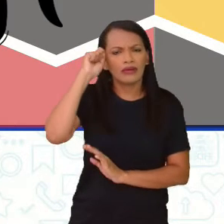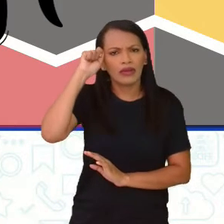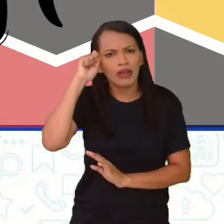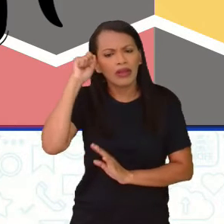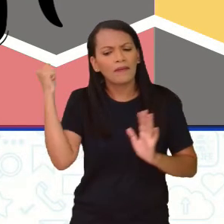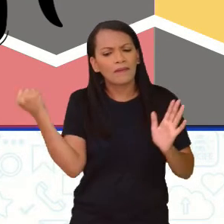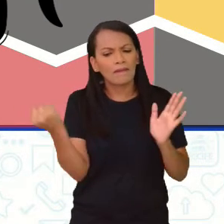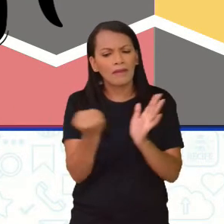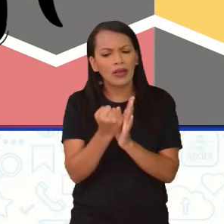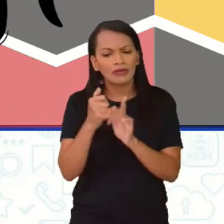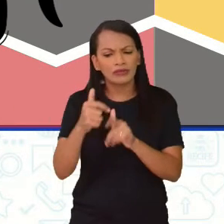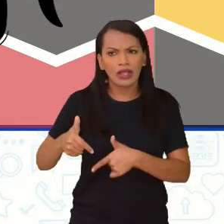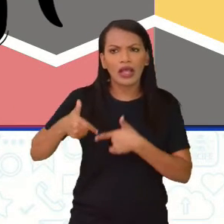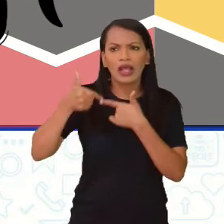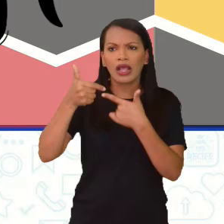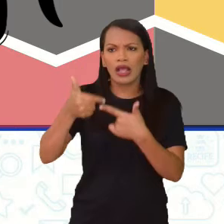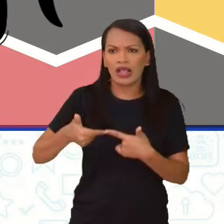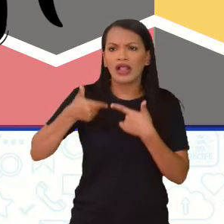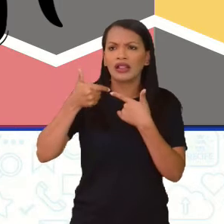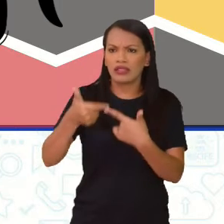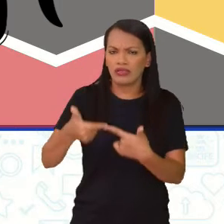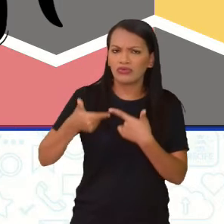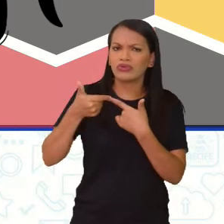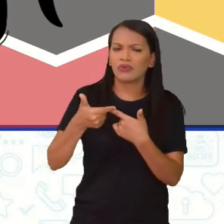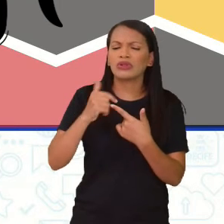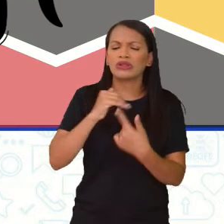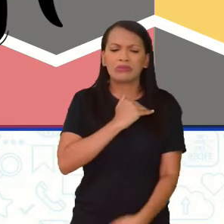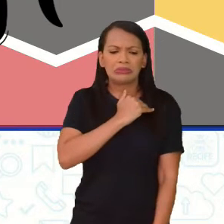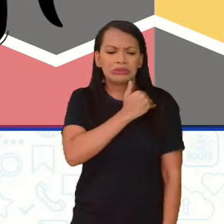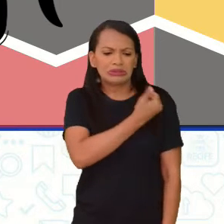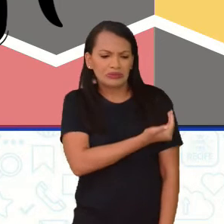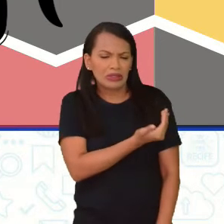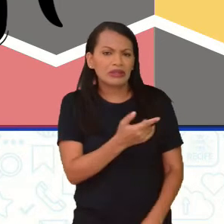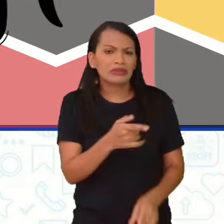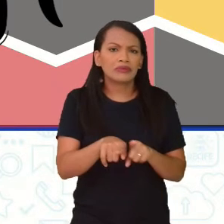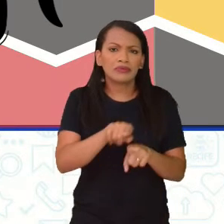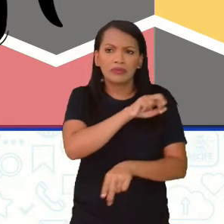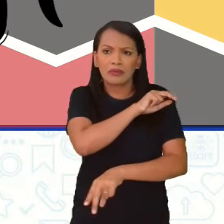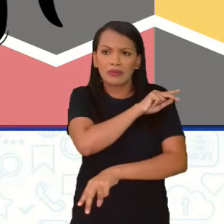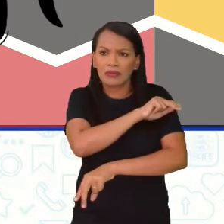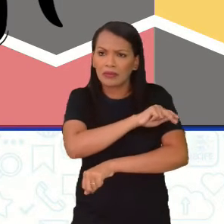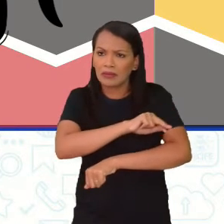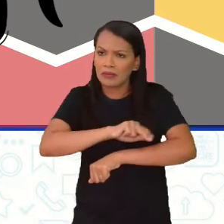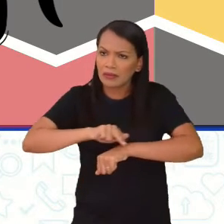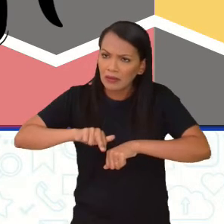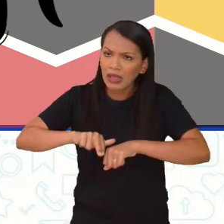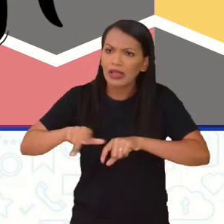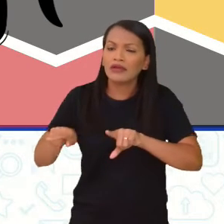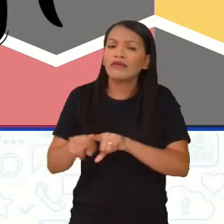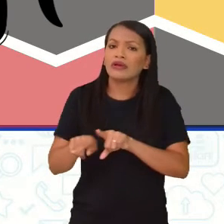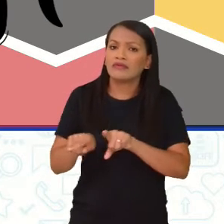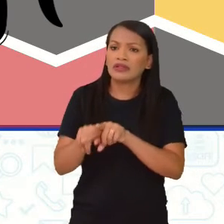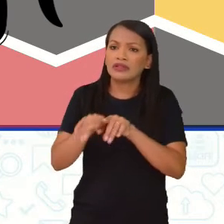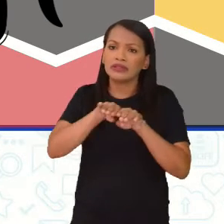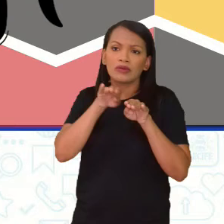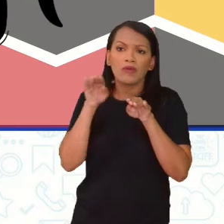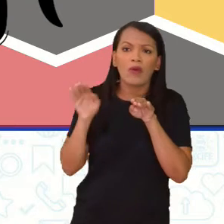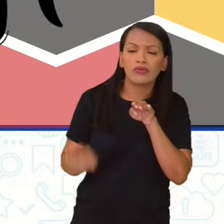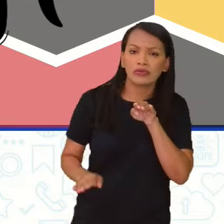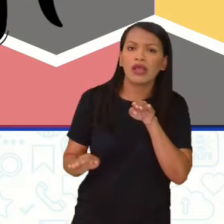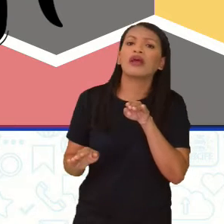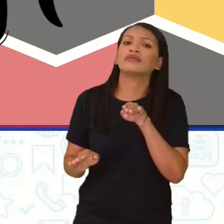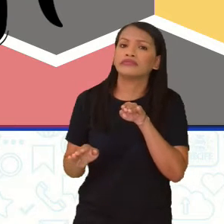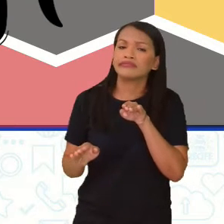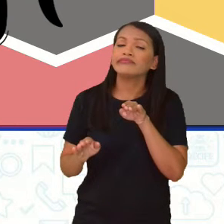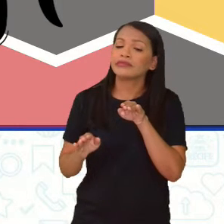as diversas formas de desigualdade que recaem sobre a população negra. Vamos lembrar, né, a gente teve aí